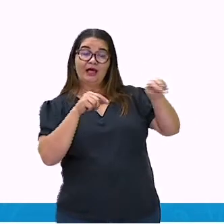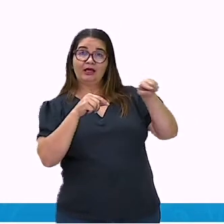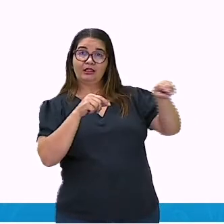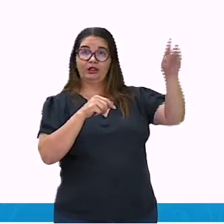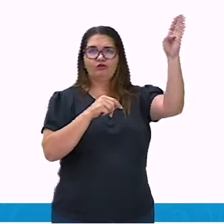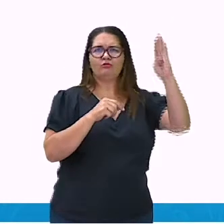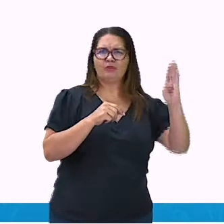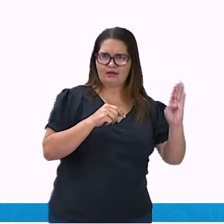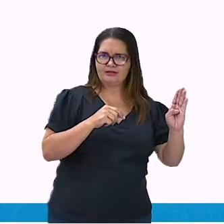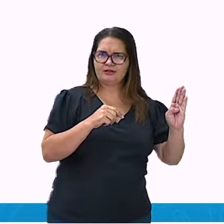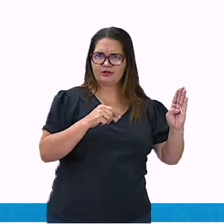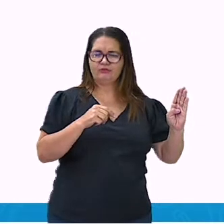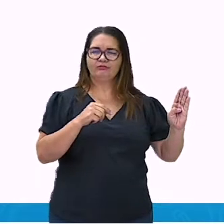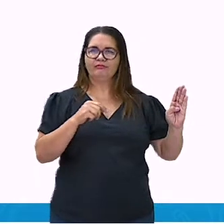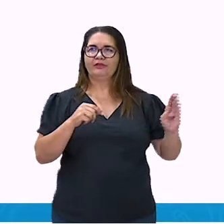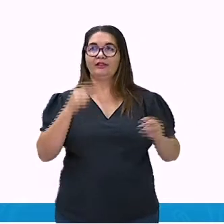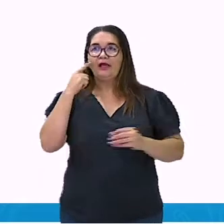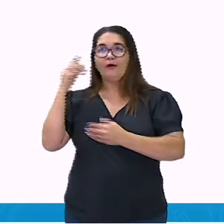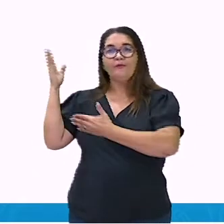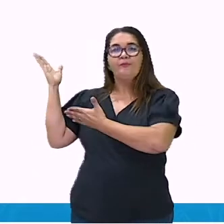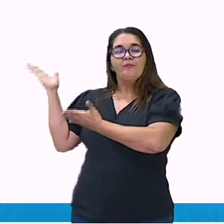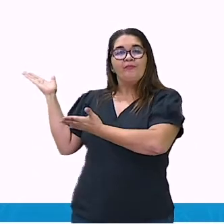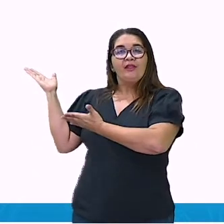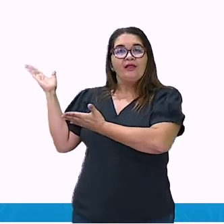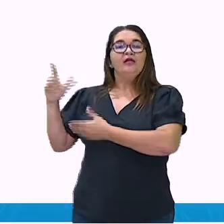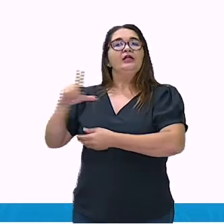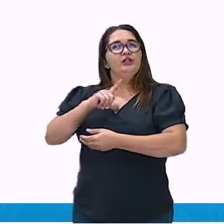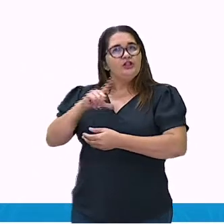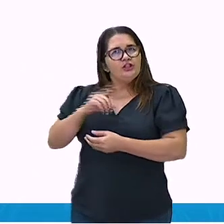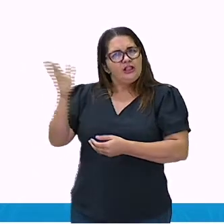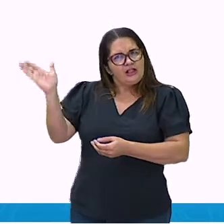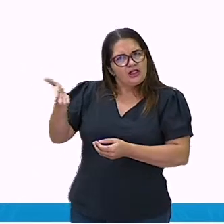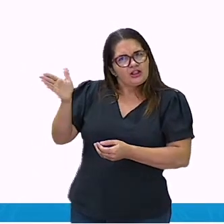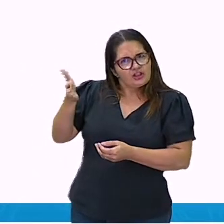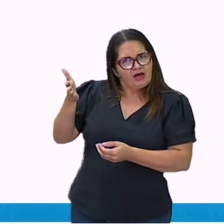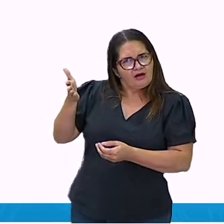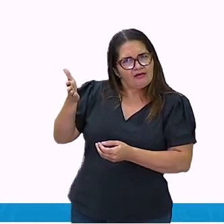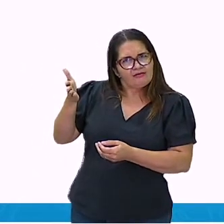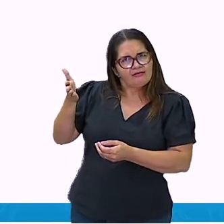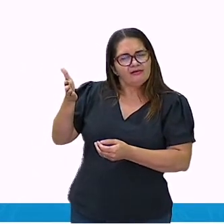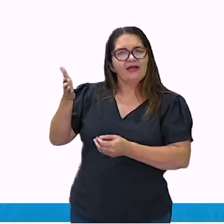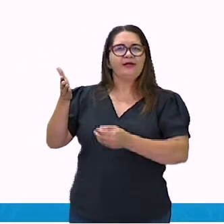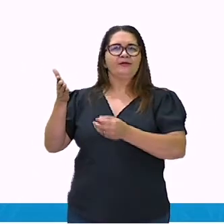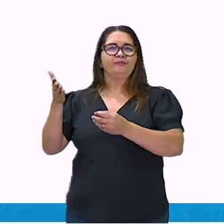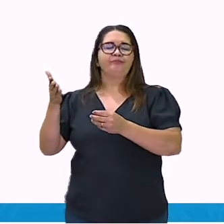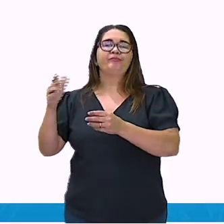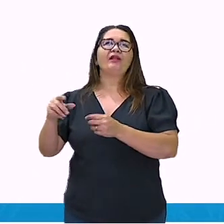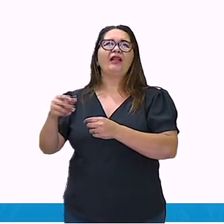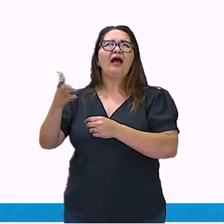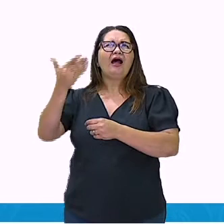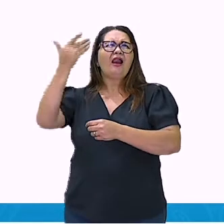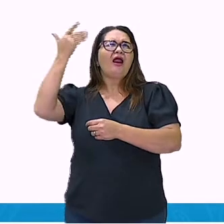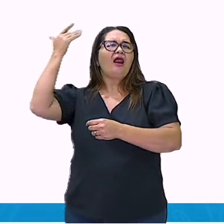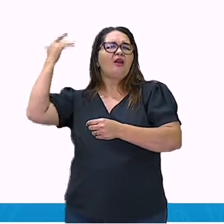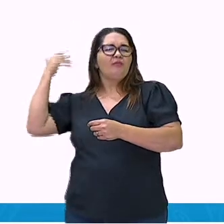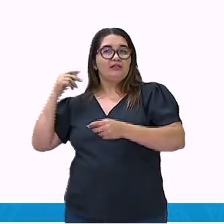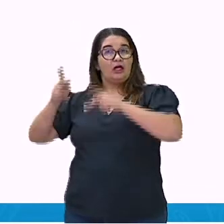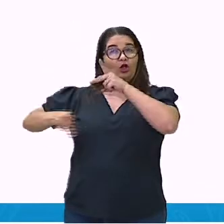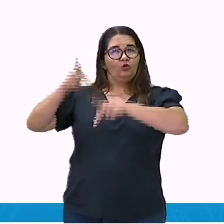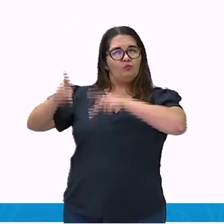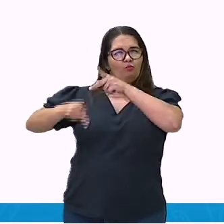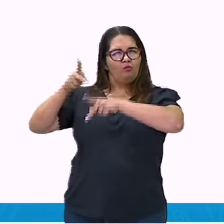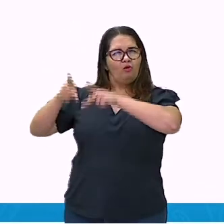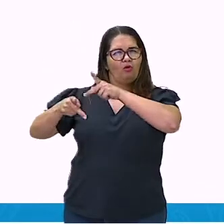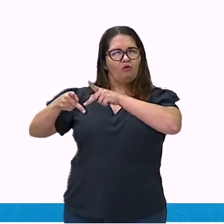o que já existia na civilização inca, que é a mita, que é